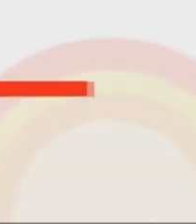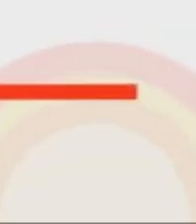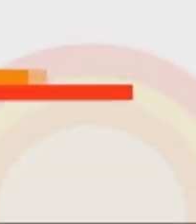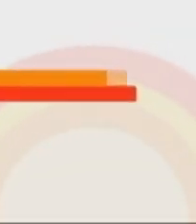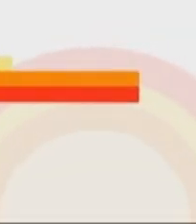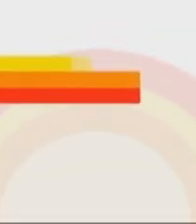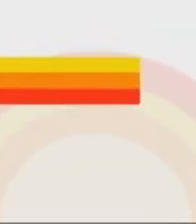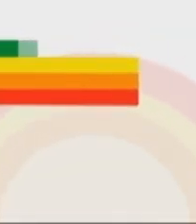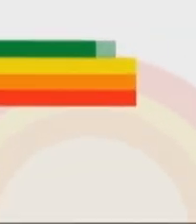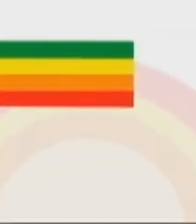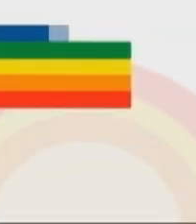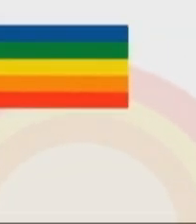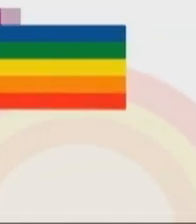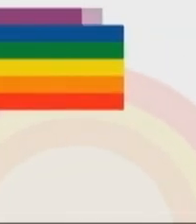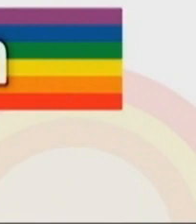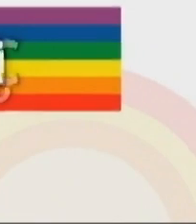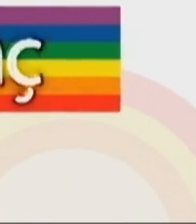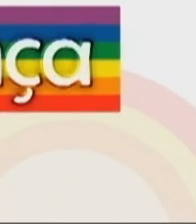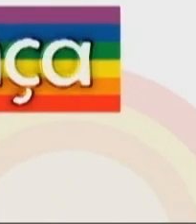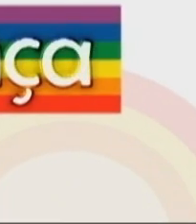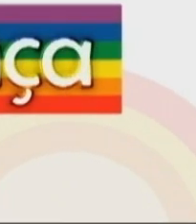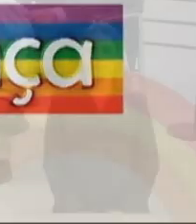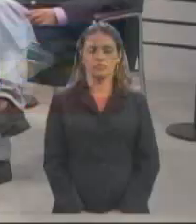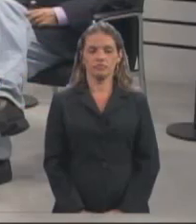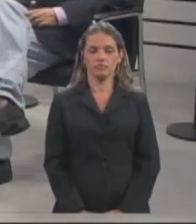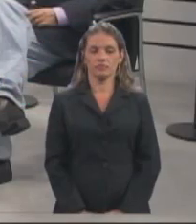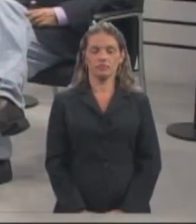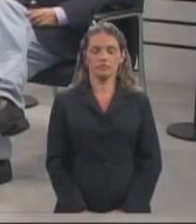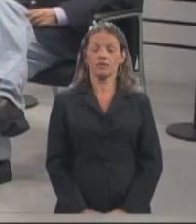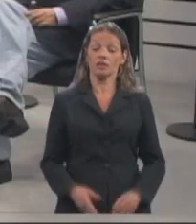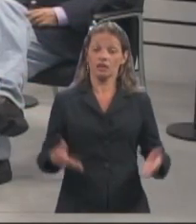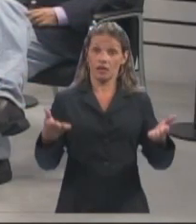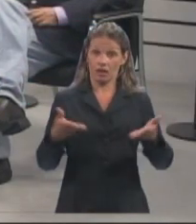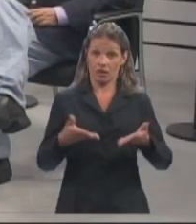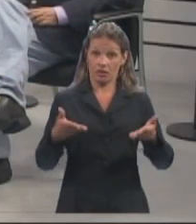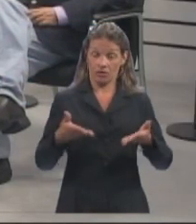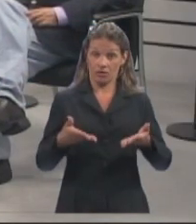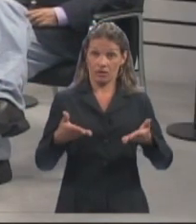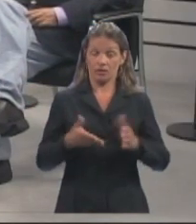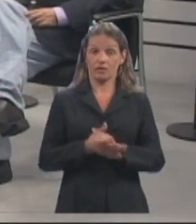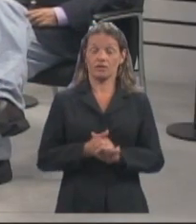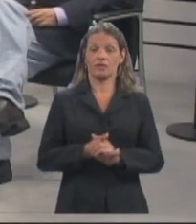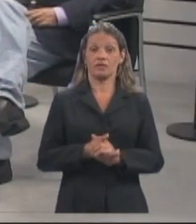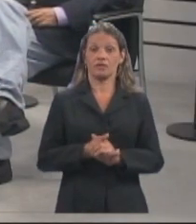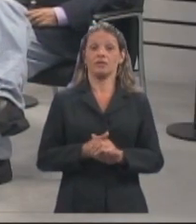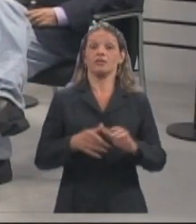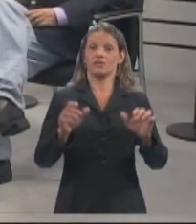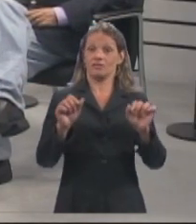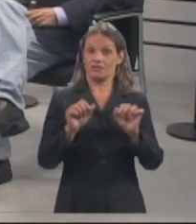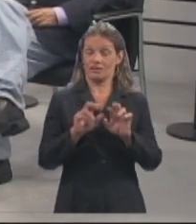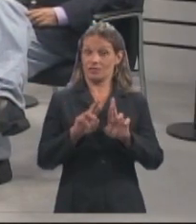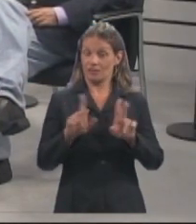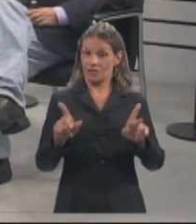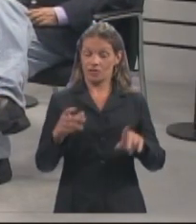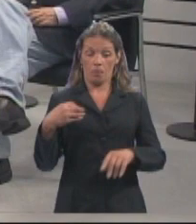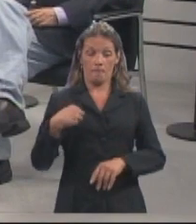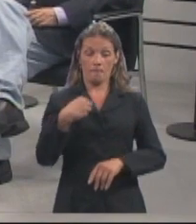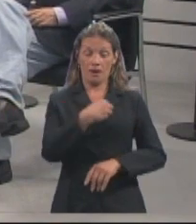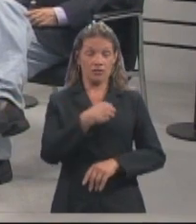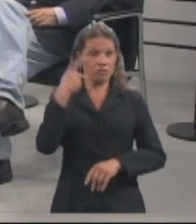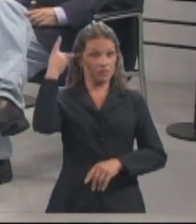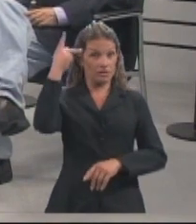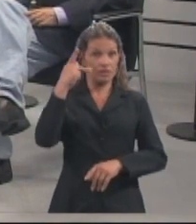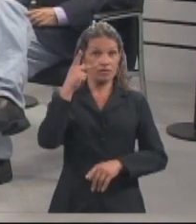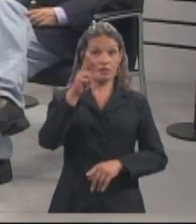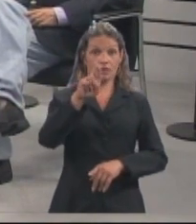eu faço e agora aqui no estúdio do faça diferença o médico psiquiatra que é Ricardo